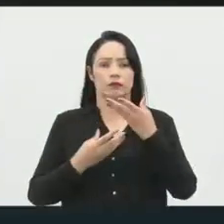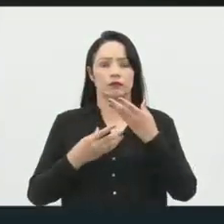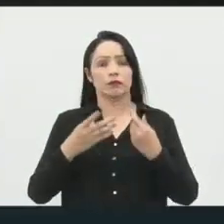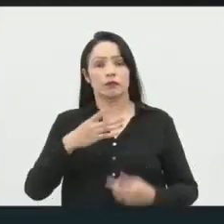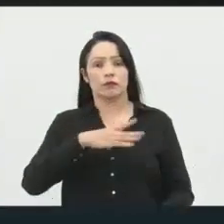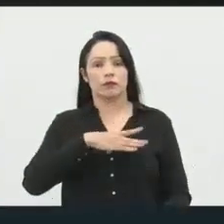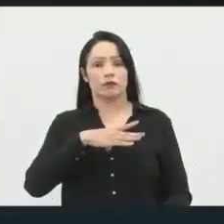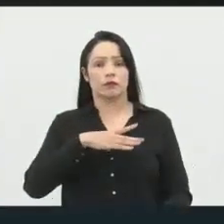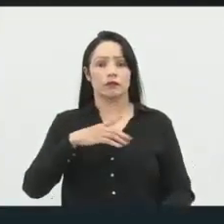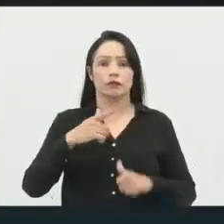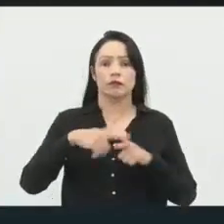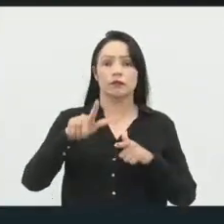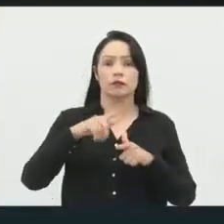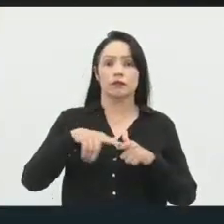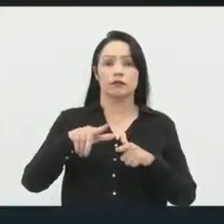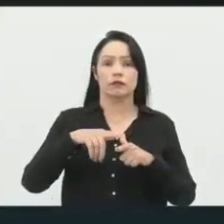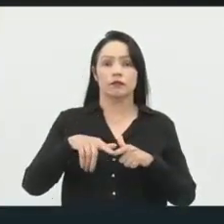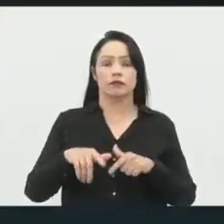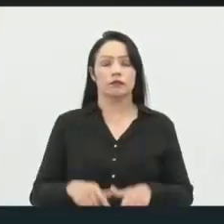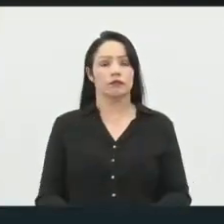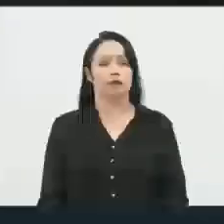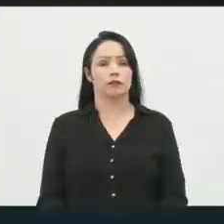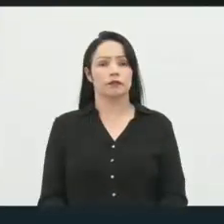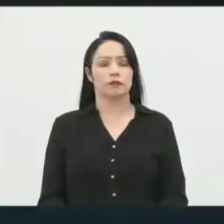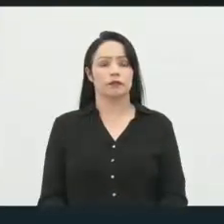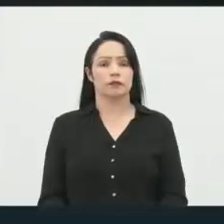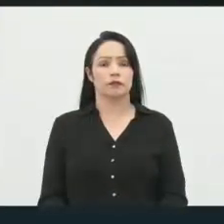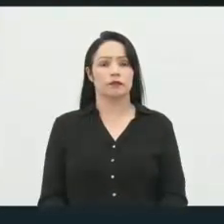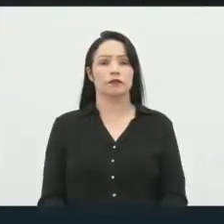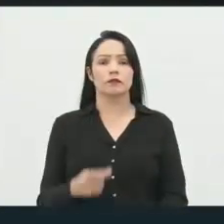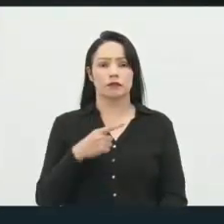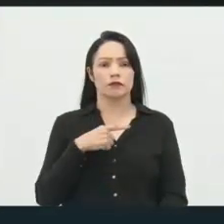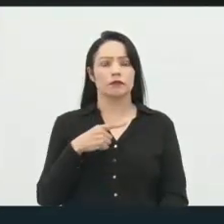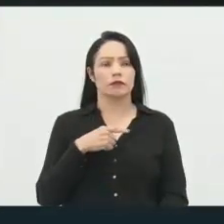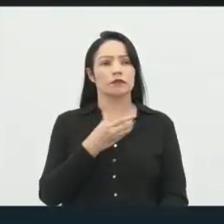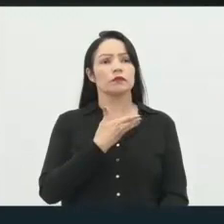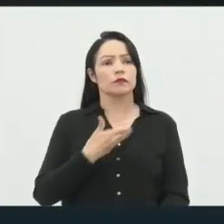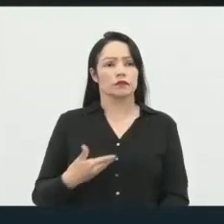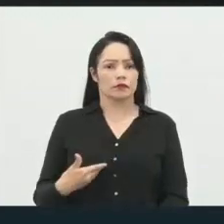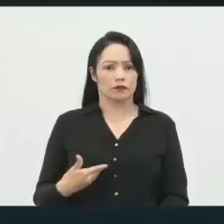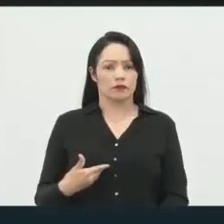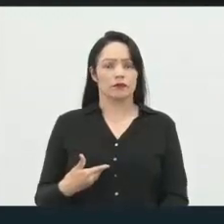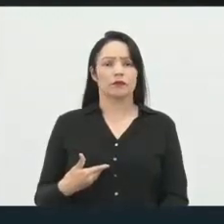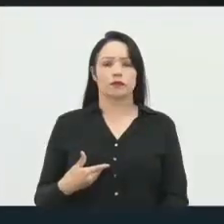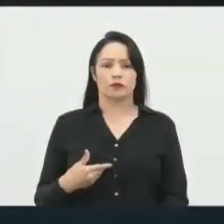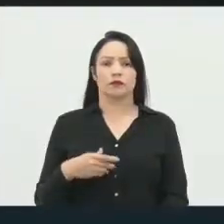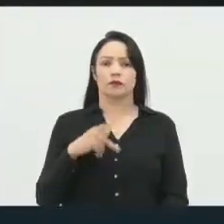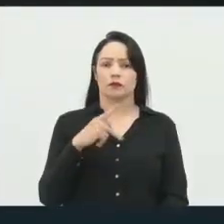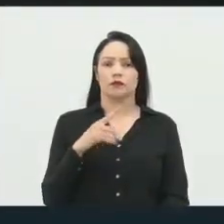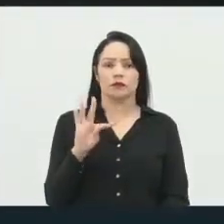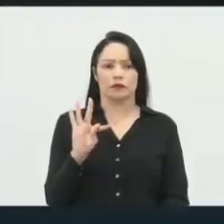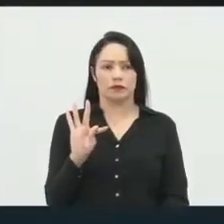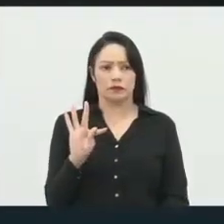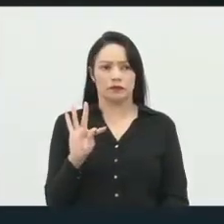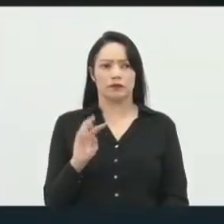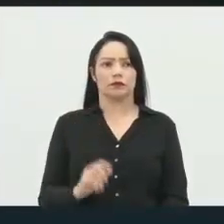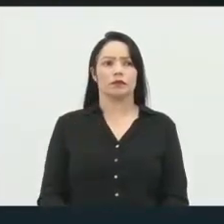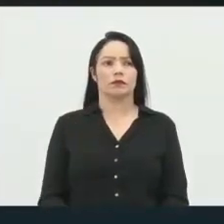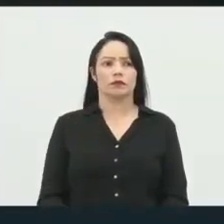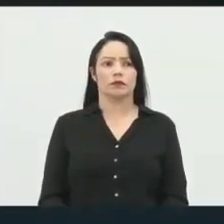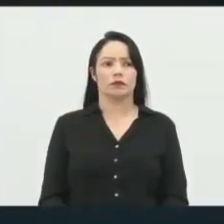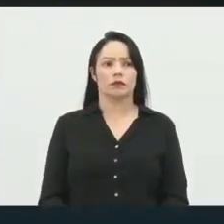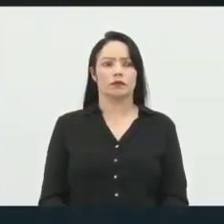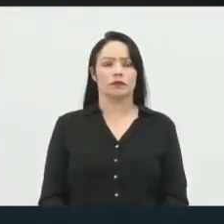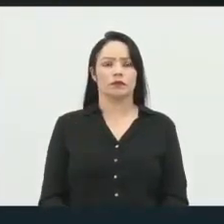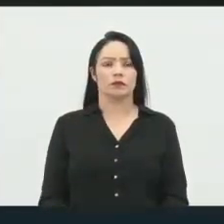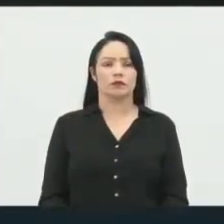problemas que vieram através do governo do partido dos trabalhadores do